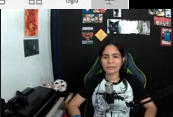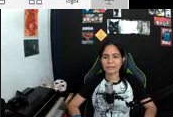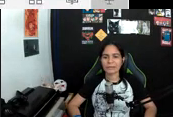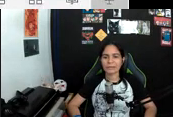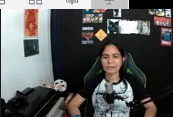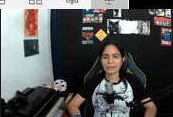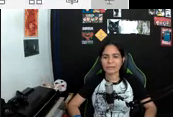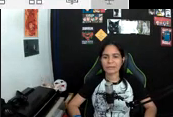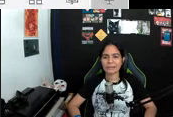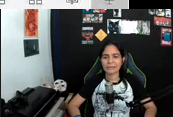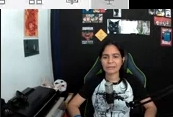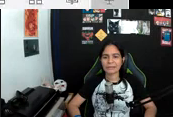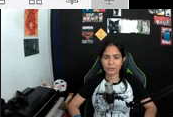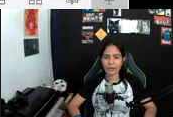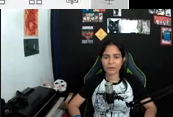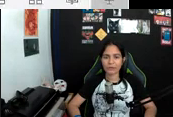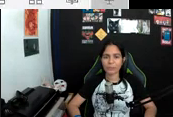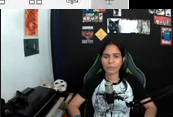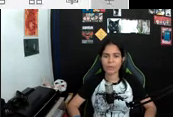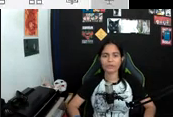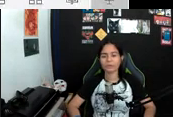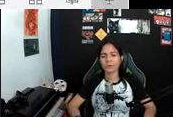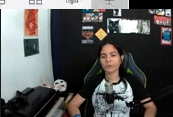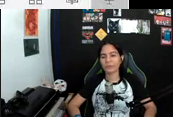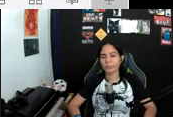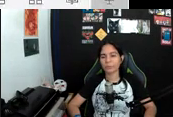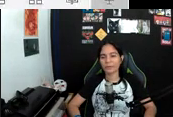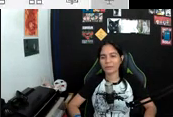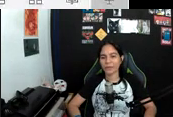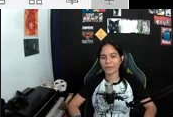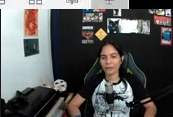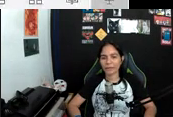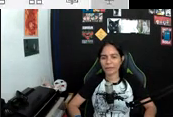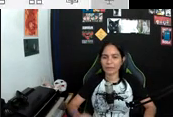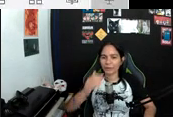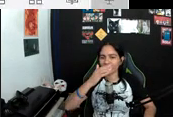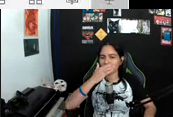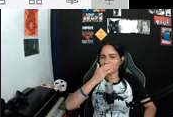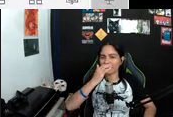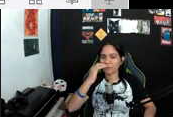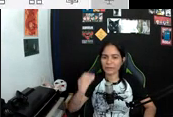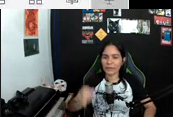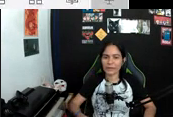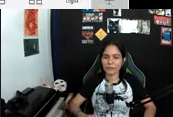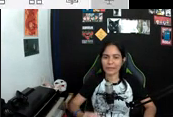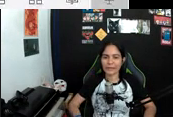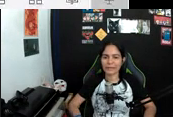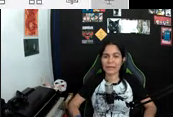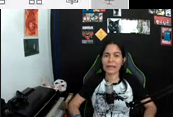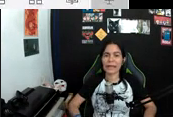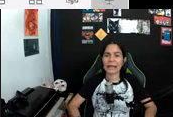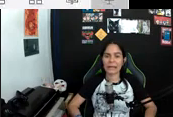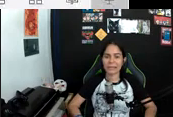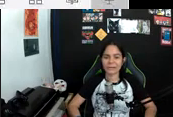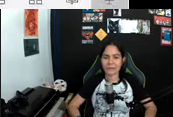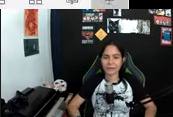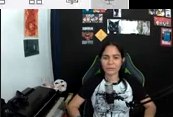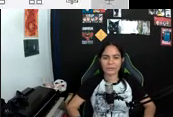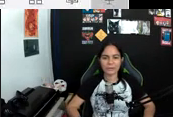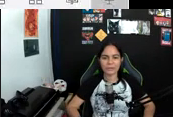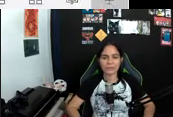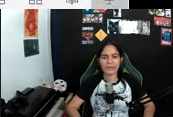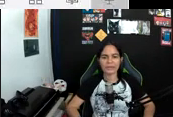e do Adolescente, que em seu artigo 1º dispõe sobre a proteção integral à criança e ao adolescente, considerando crianças a